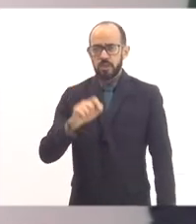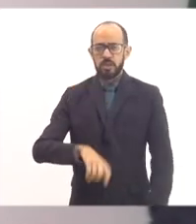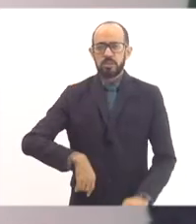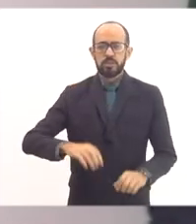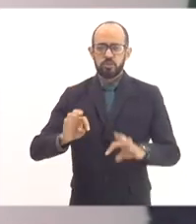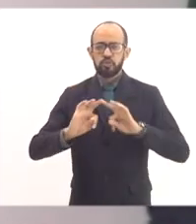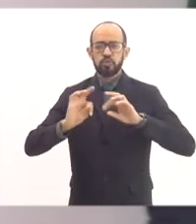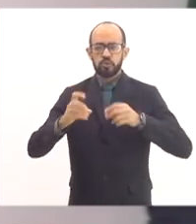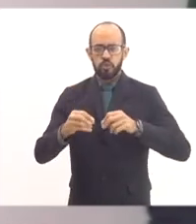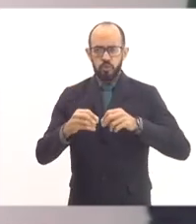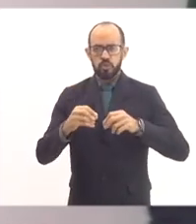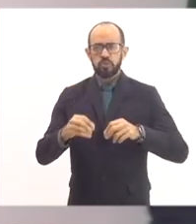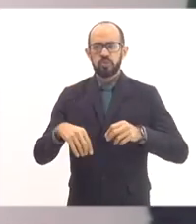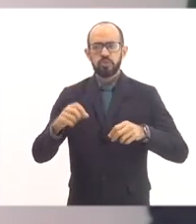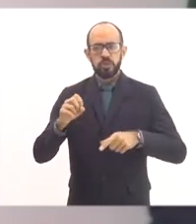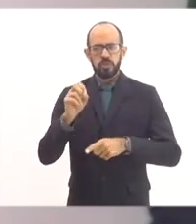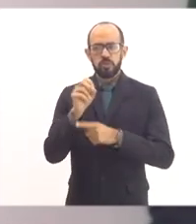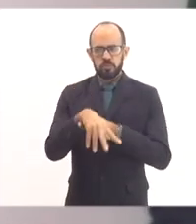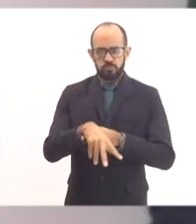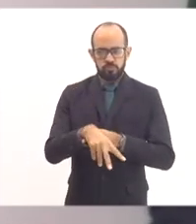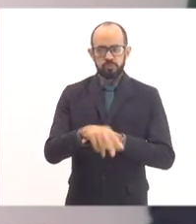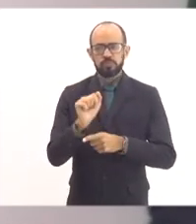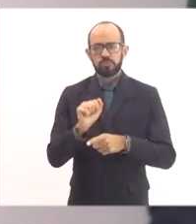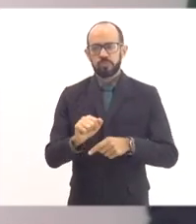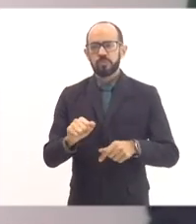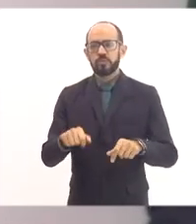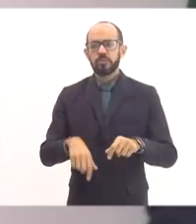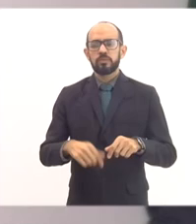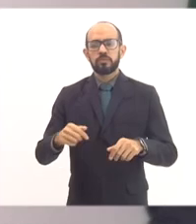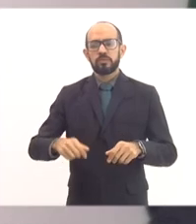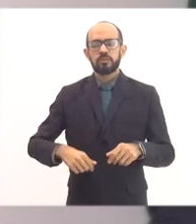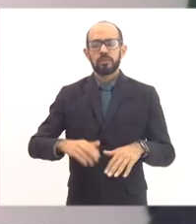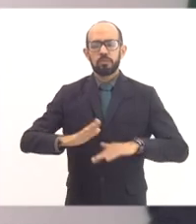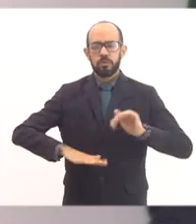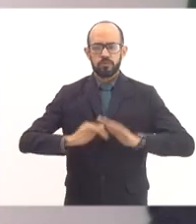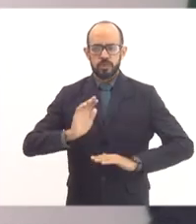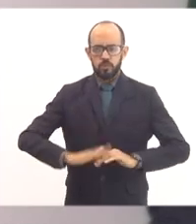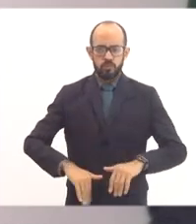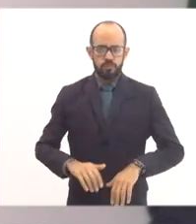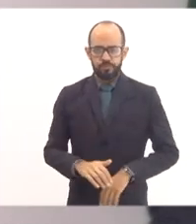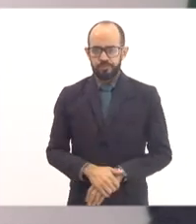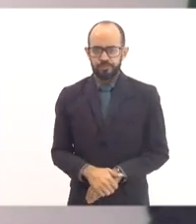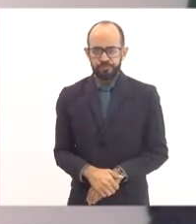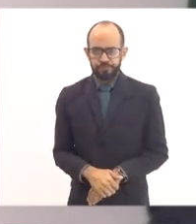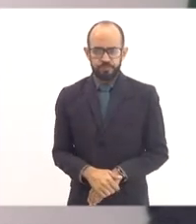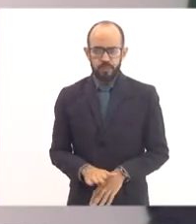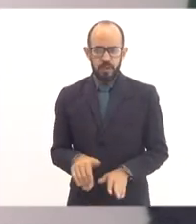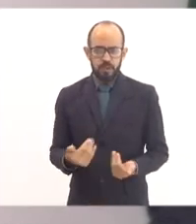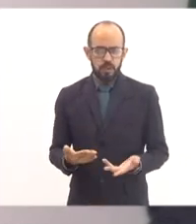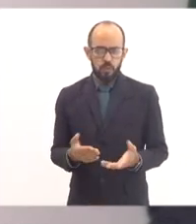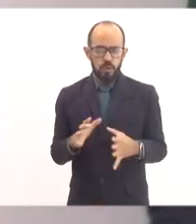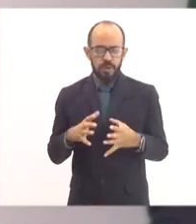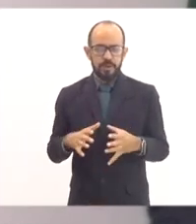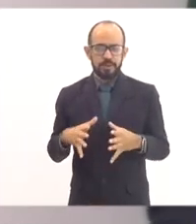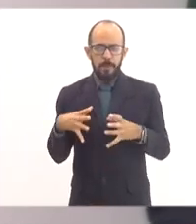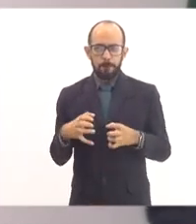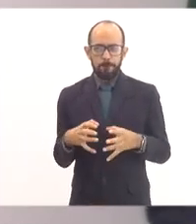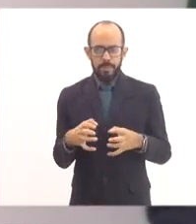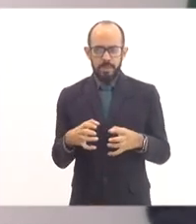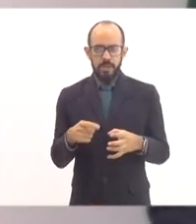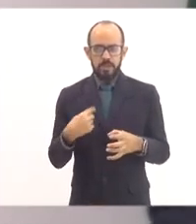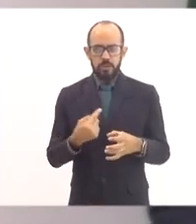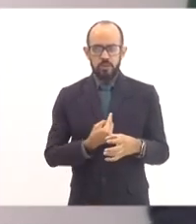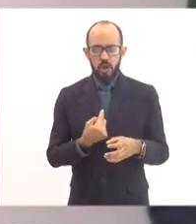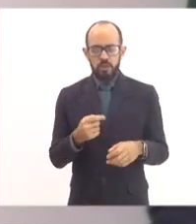de fato, ser efetivados na carreira. Tá? Então, essa briga, e se nós estamos aqui hoje,